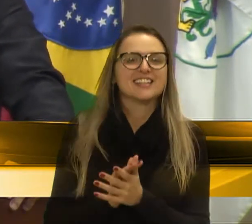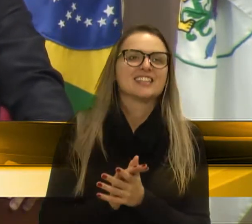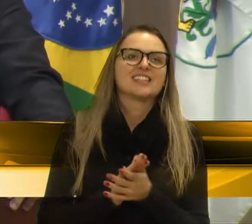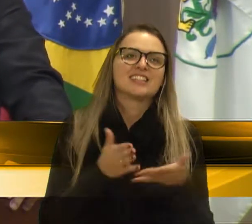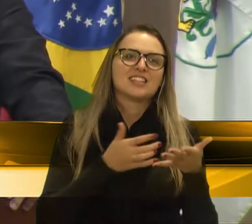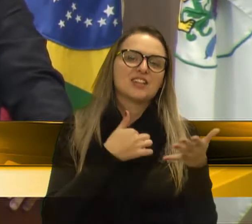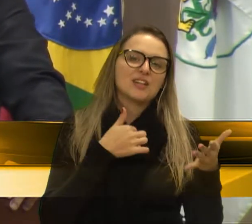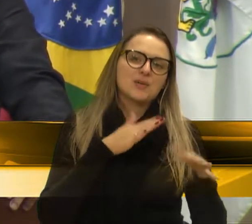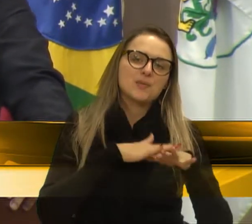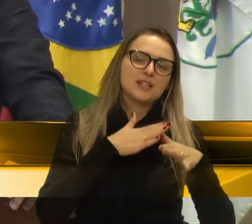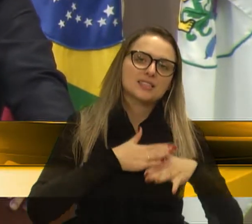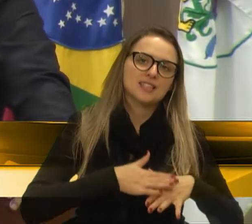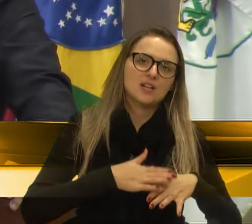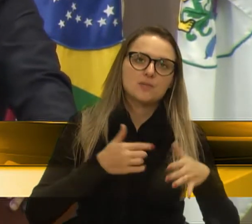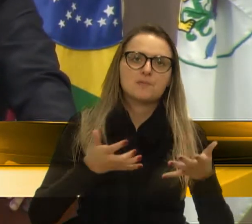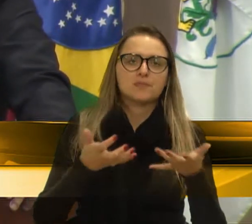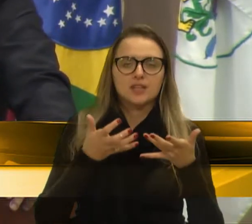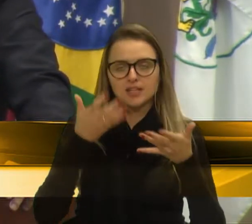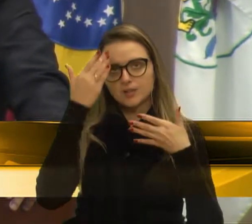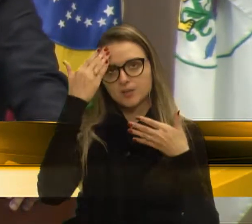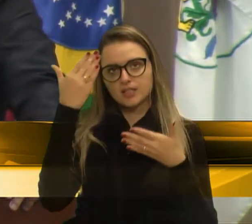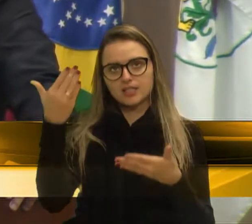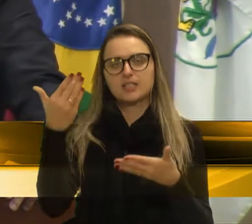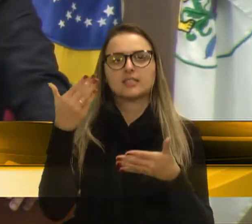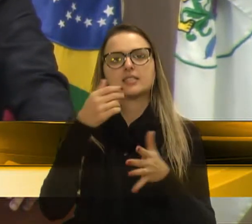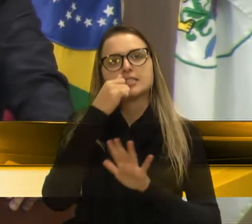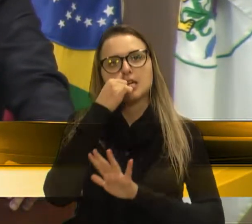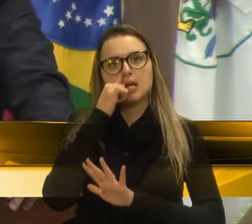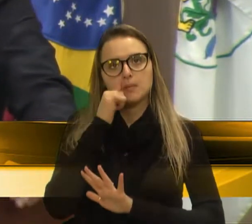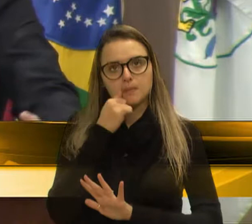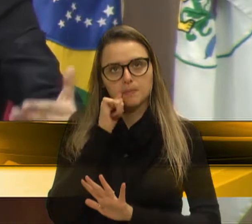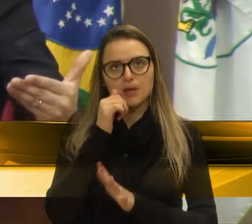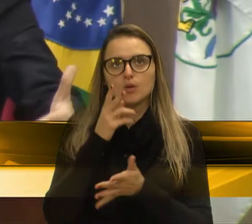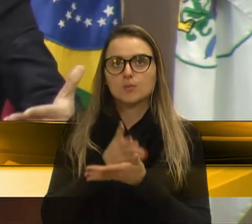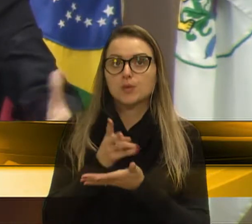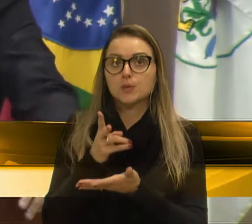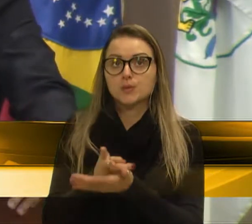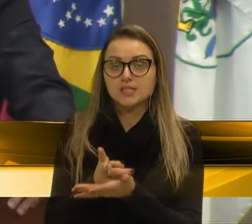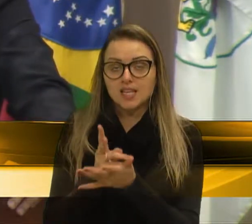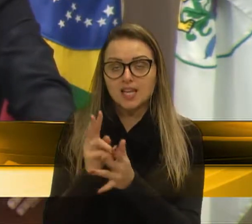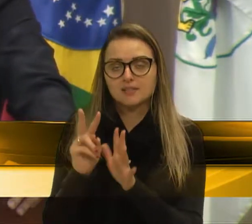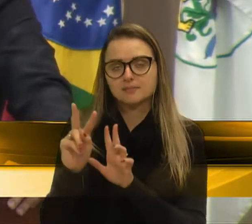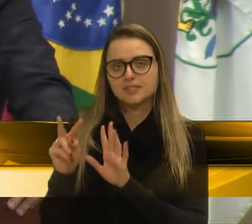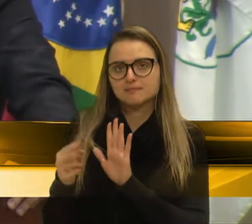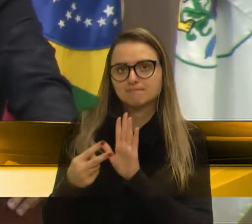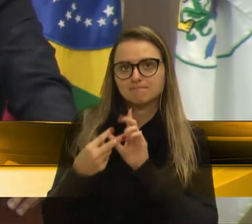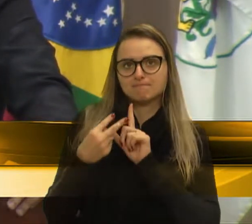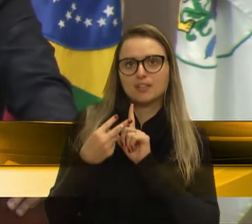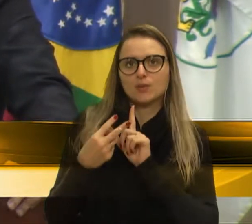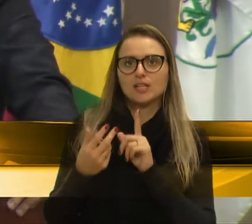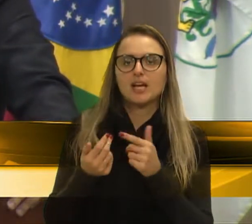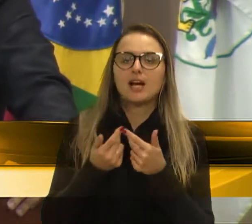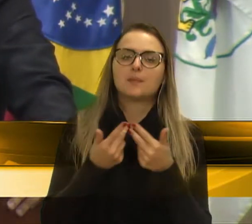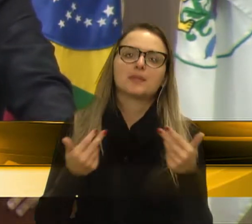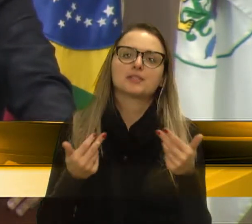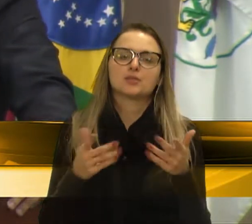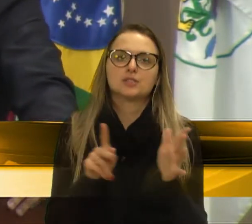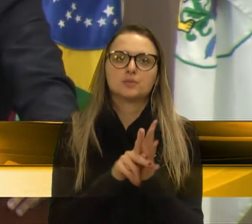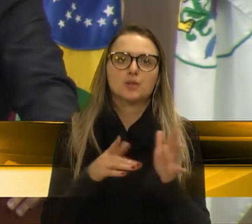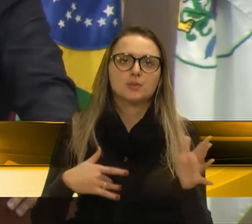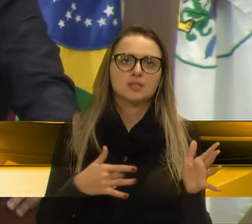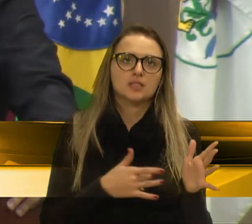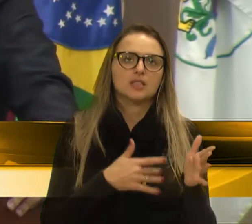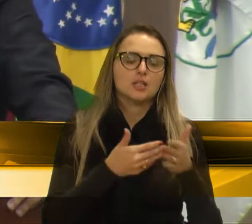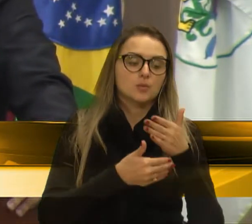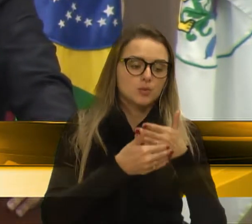queria agradecer enormemente a Paula pelo sempre olhar atento às coisas da saúde, pelo